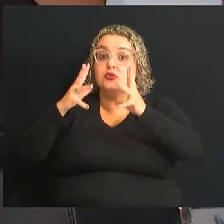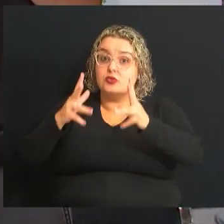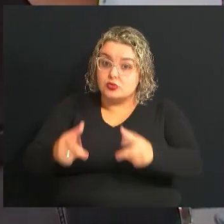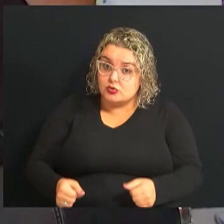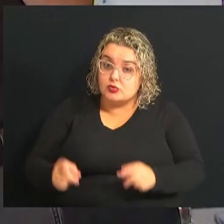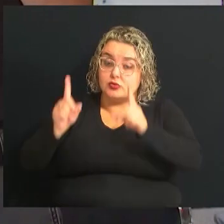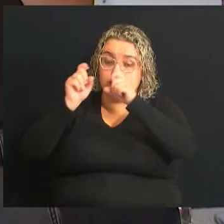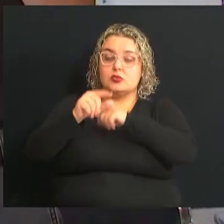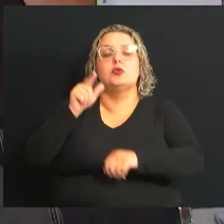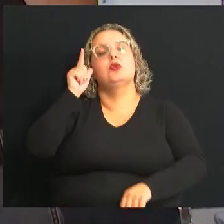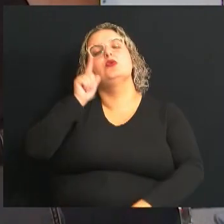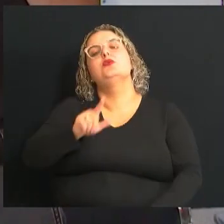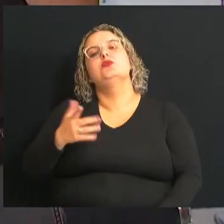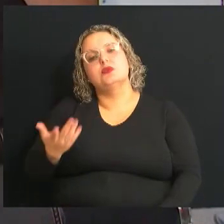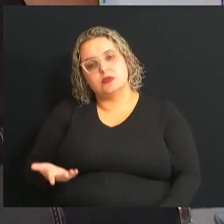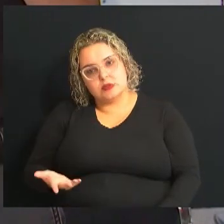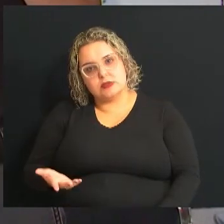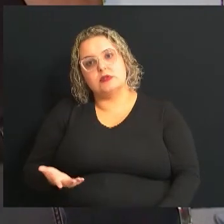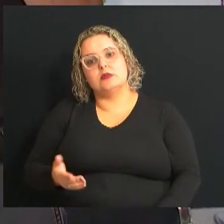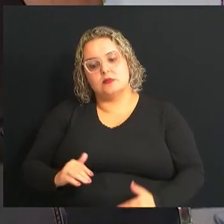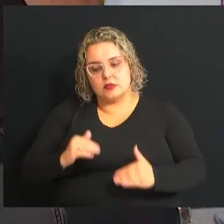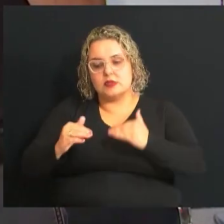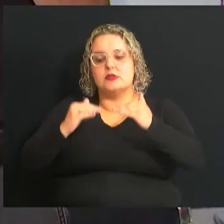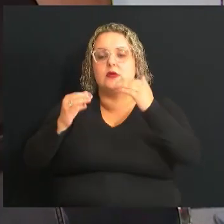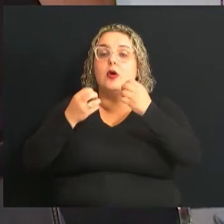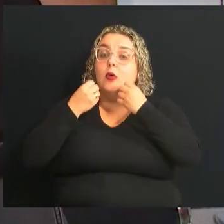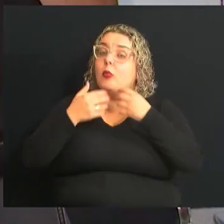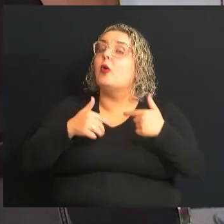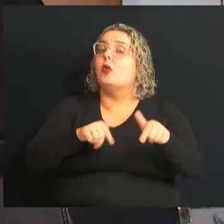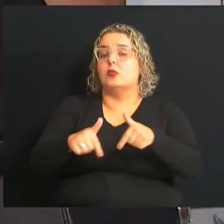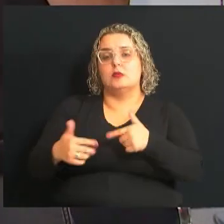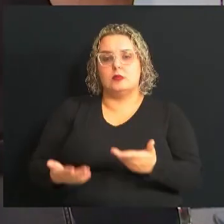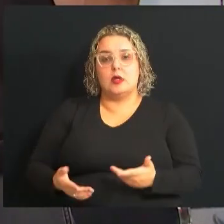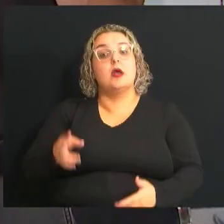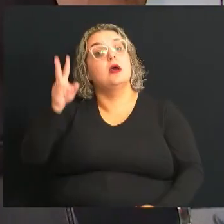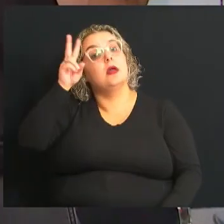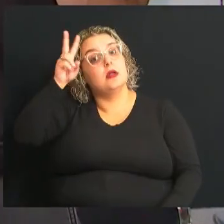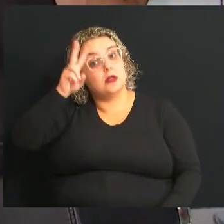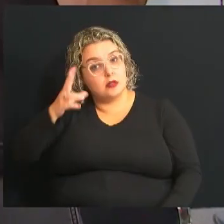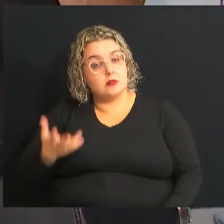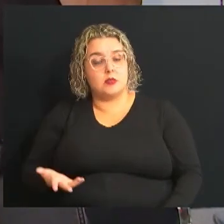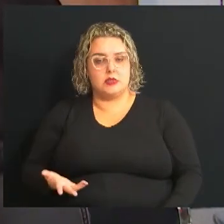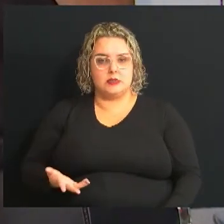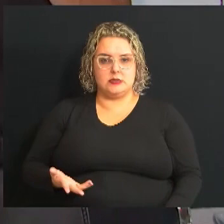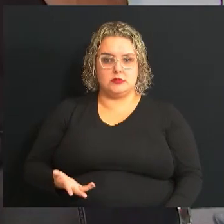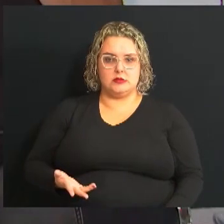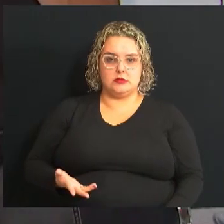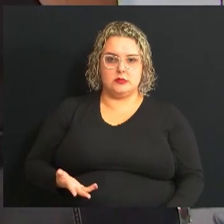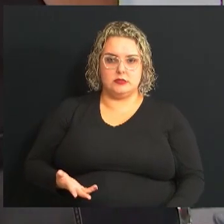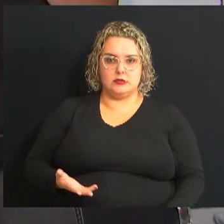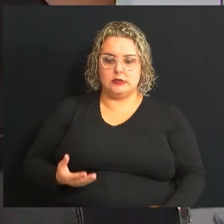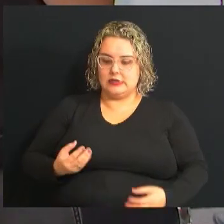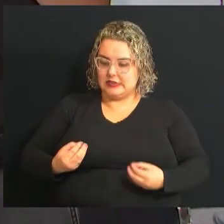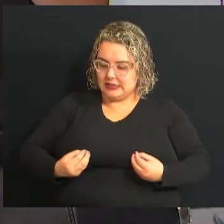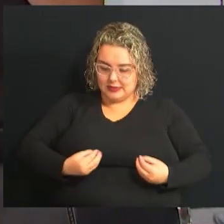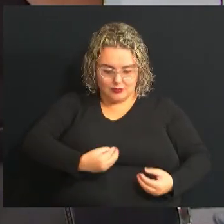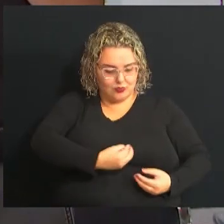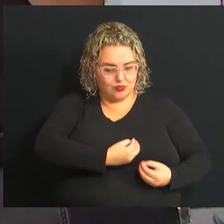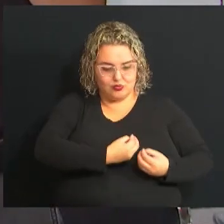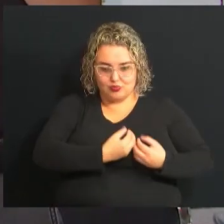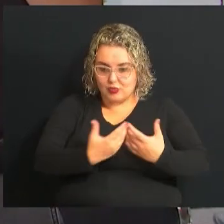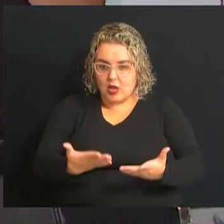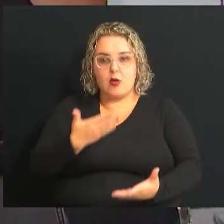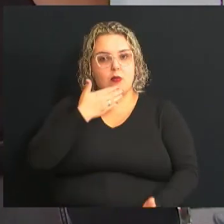com certeza, vai desenvolver um bom trabalho. E lembre-se, dê tudo, porque se for